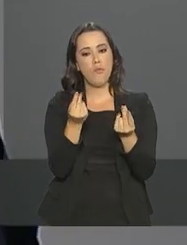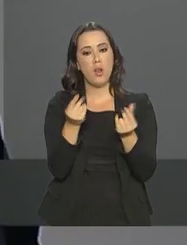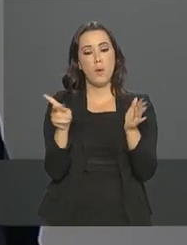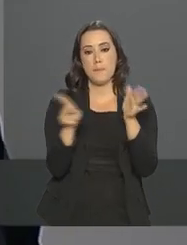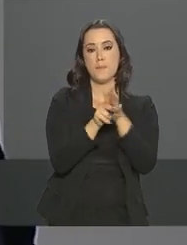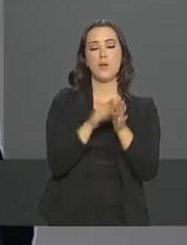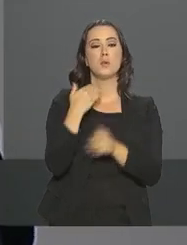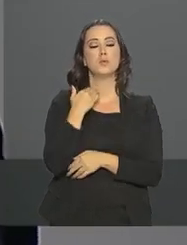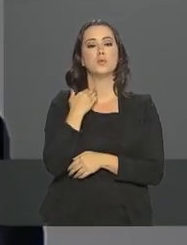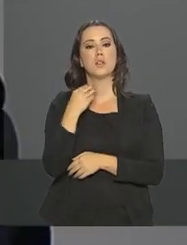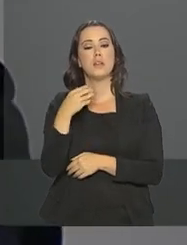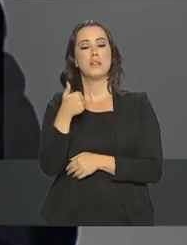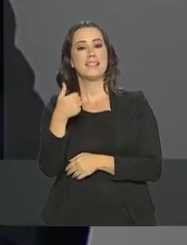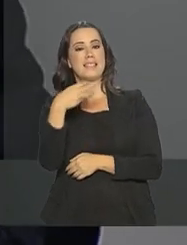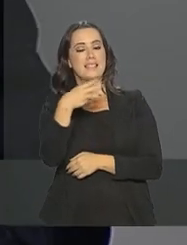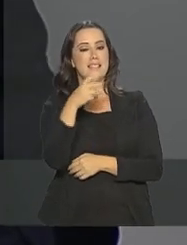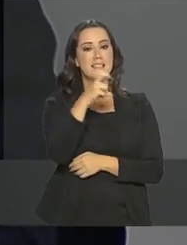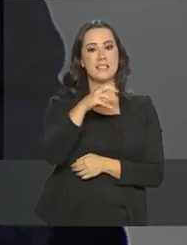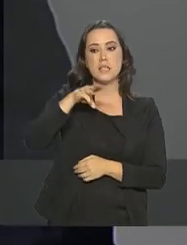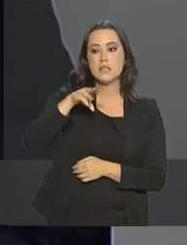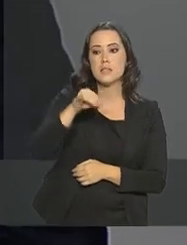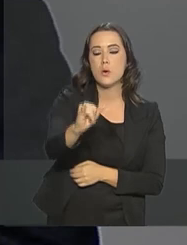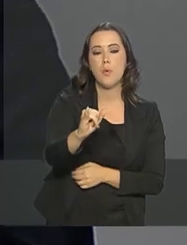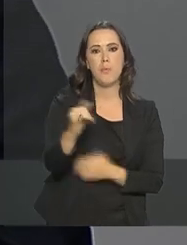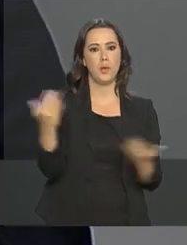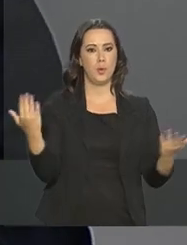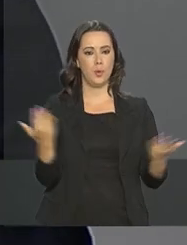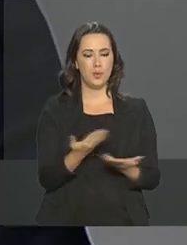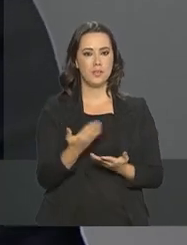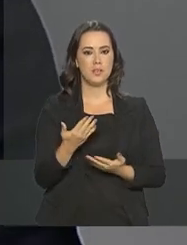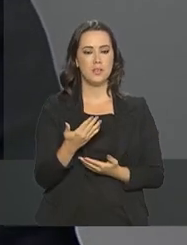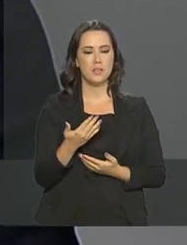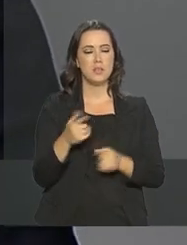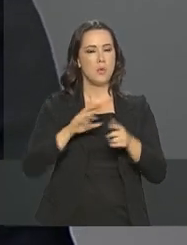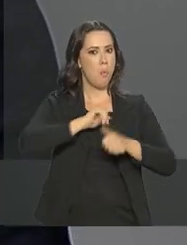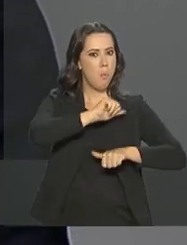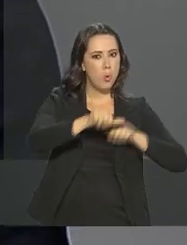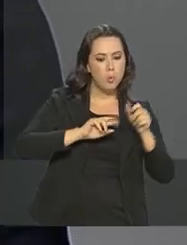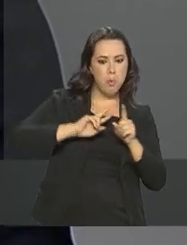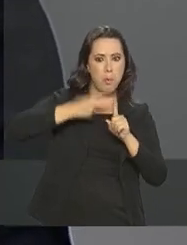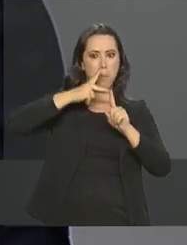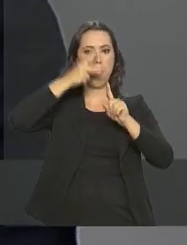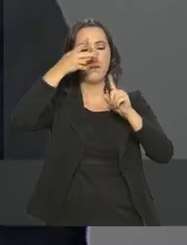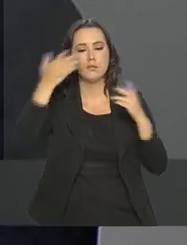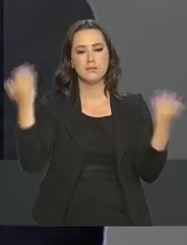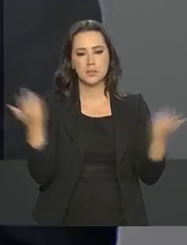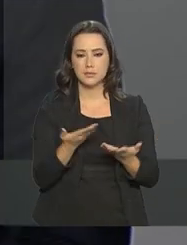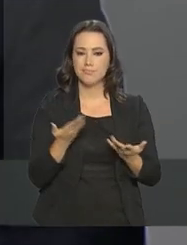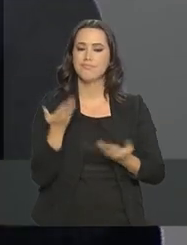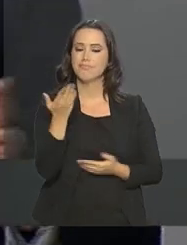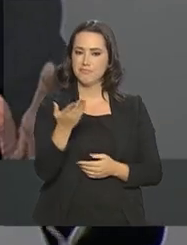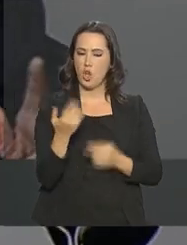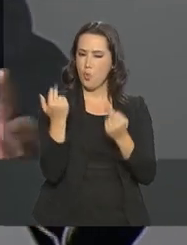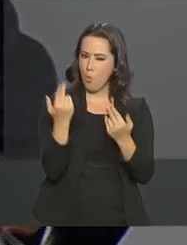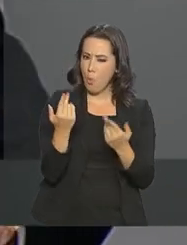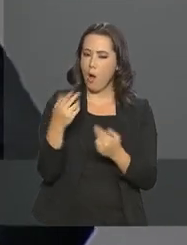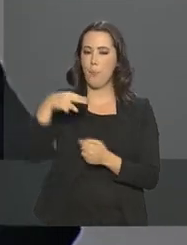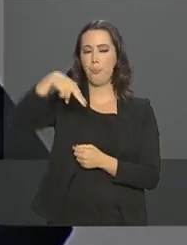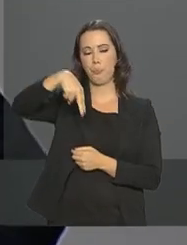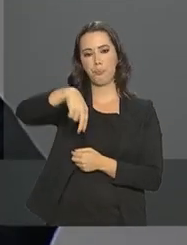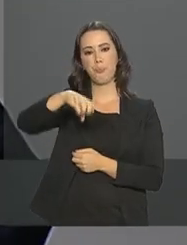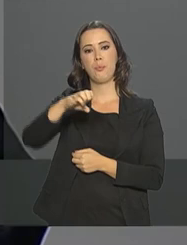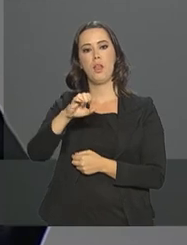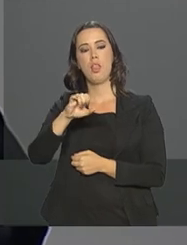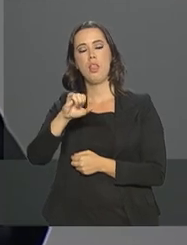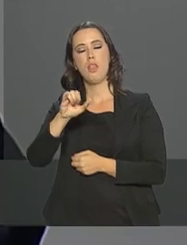bilhões passou a ser de 125 bilhões de reais de igual maneira ainda ontem o nelson viçoso da